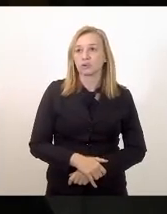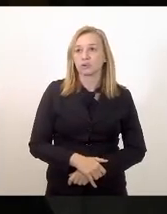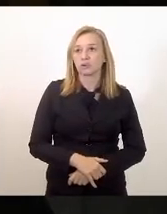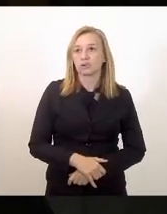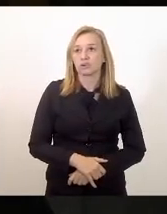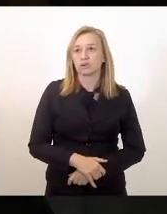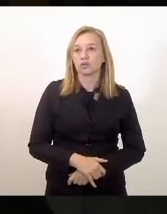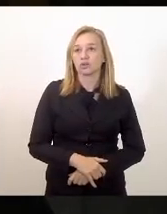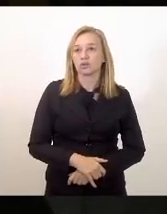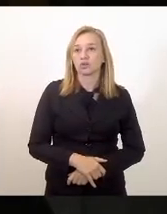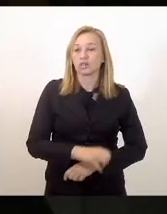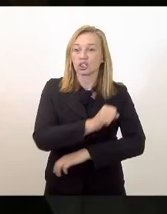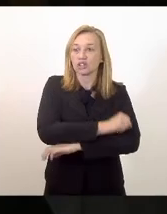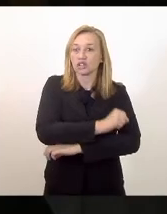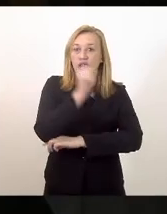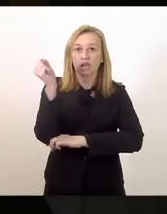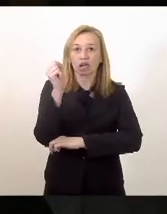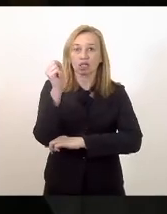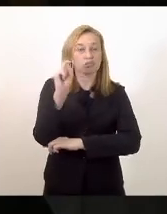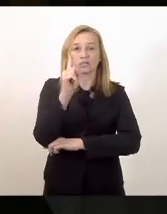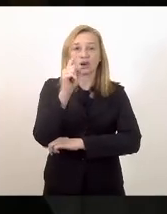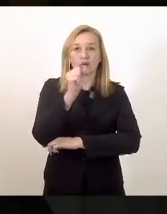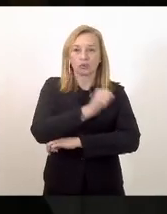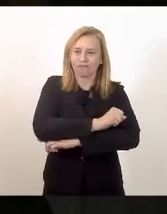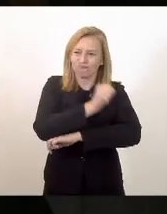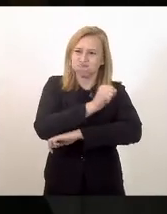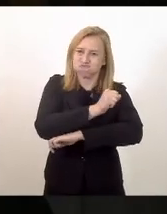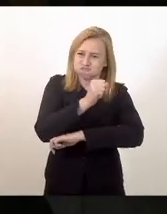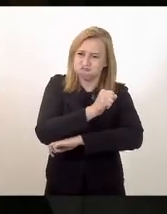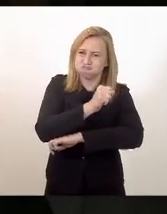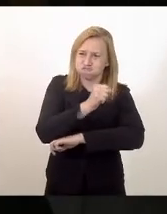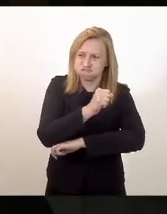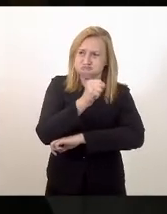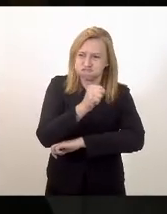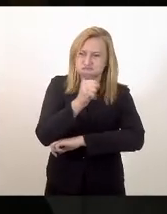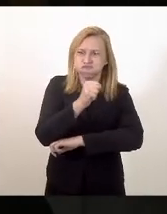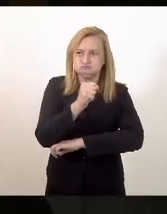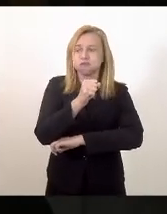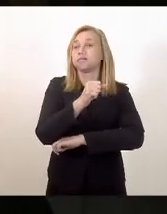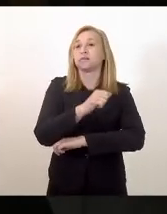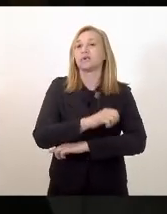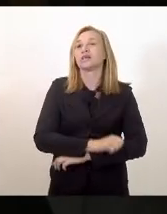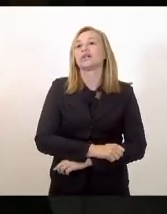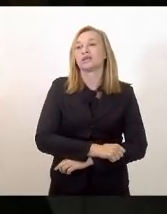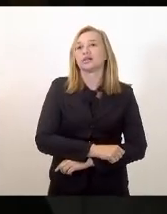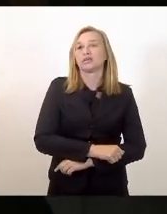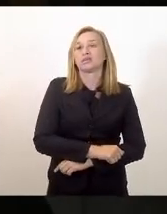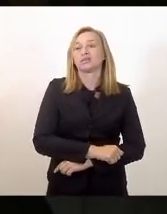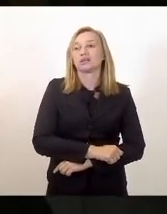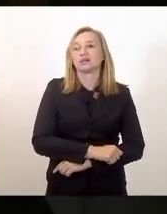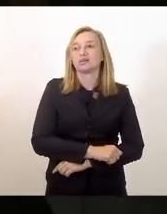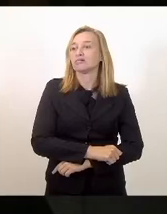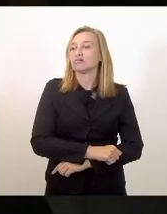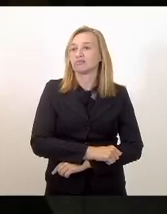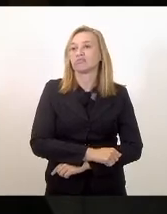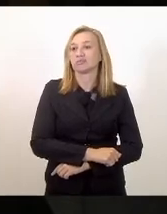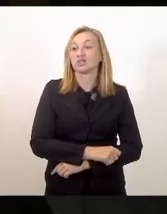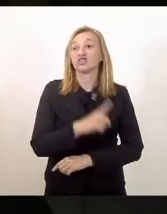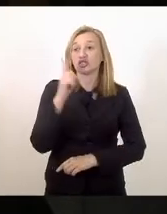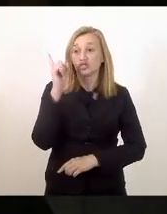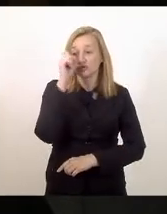ou as janelas não abriam, ou abriam parcialmente, não permitindo uma ventilação adequada das